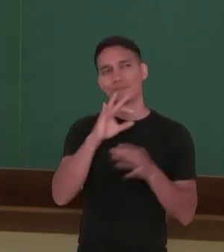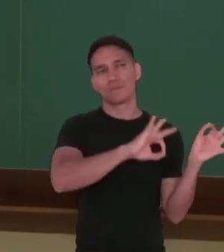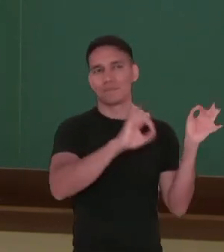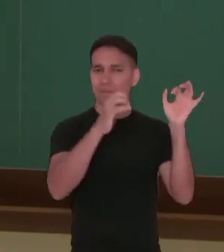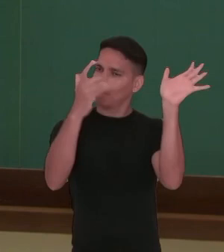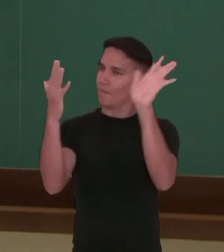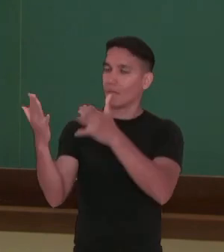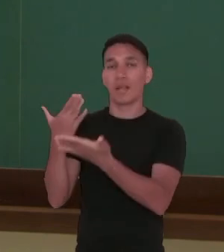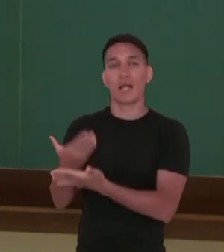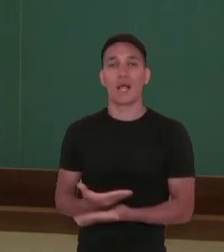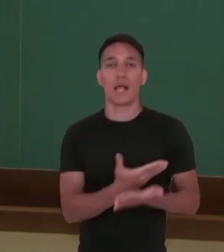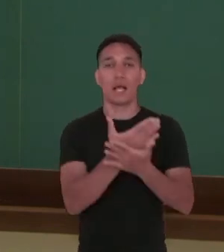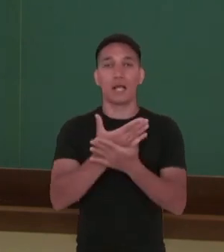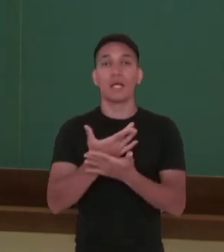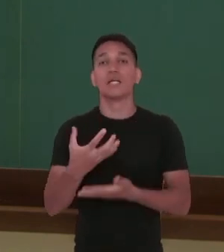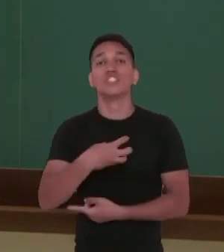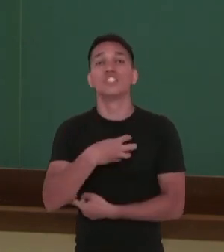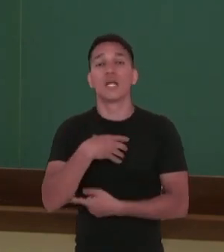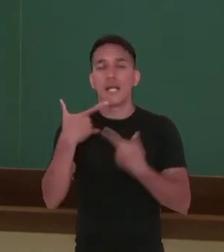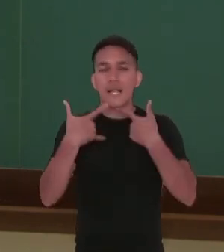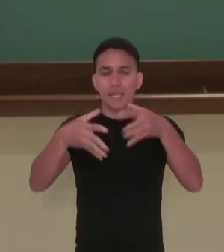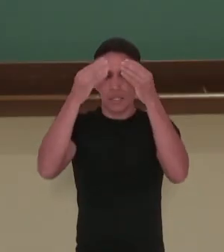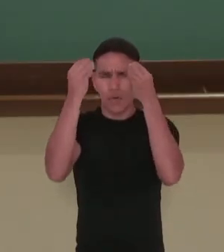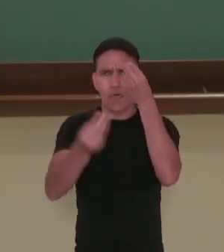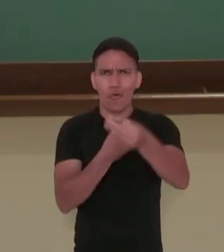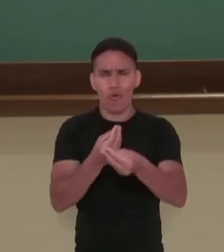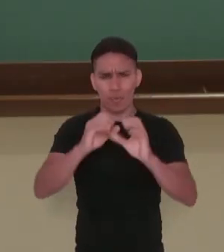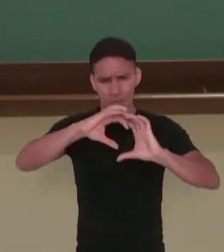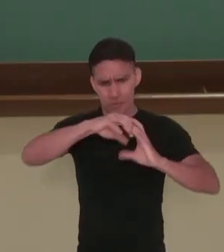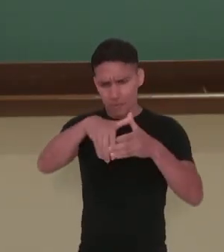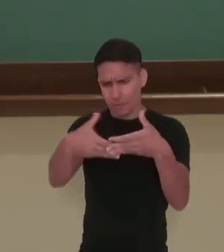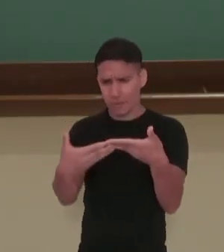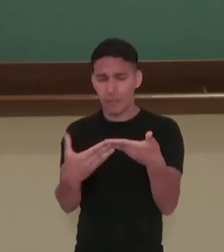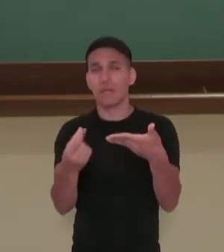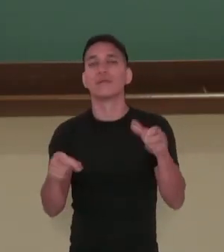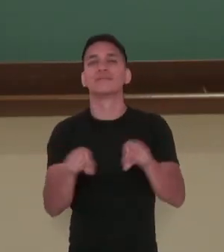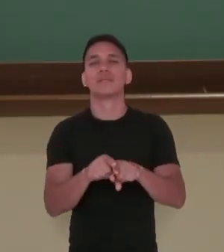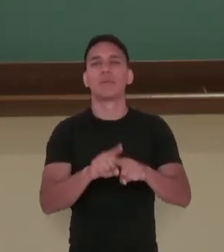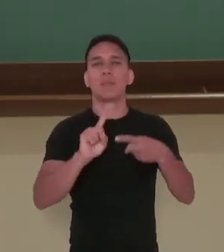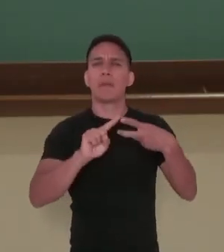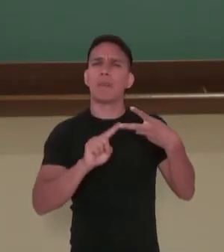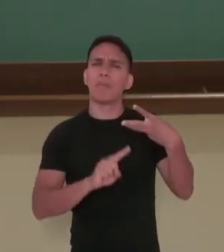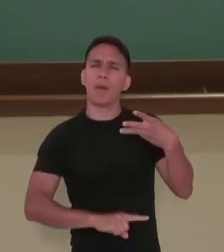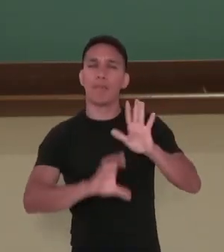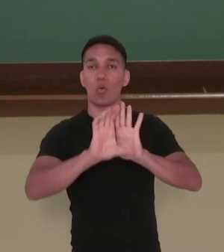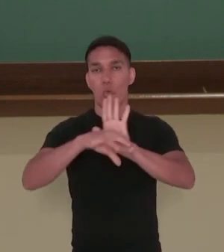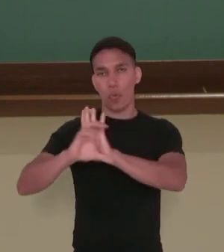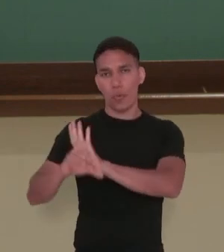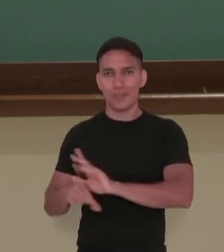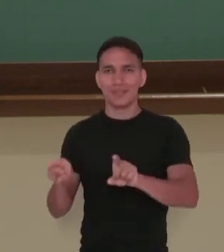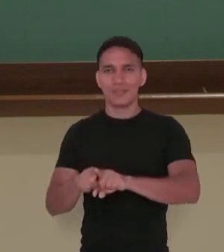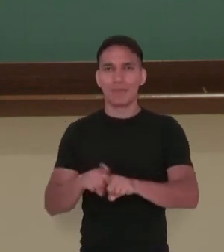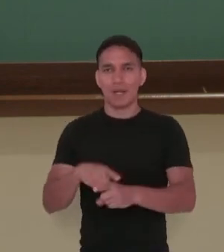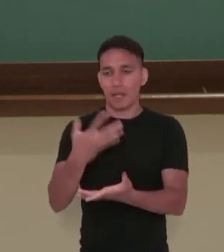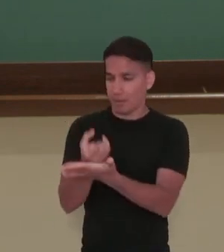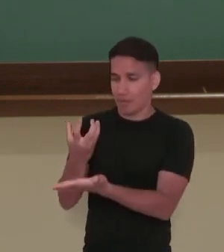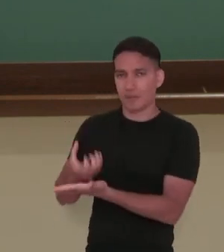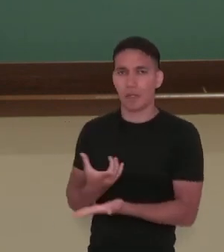nós estudamos as linguagens da cartografia, os conceitos de cartografia e também as projeções